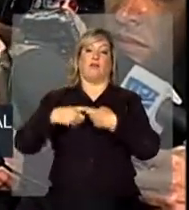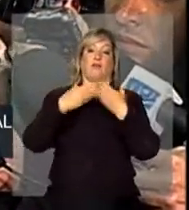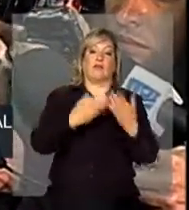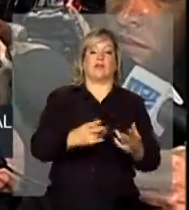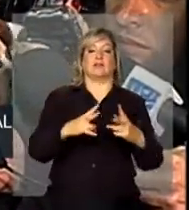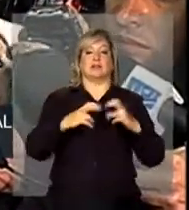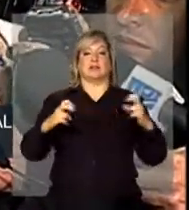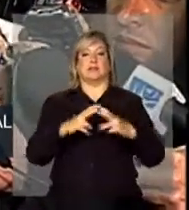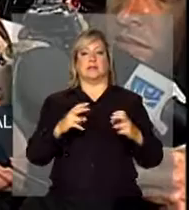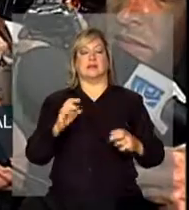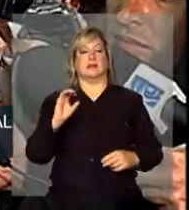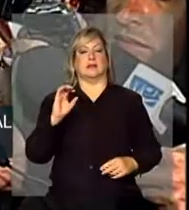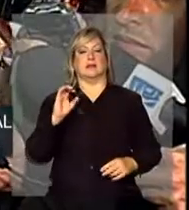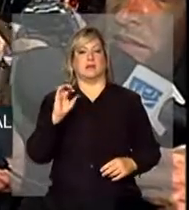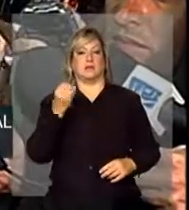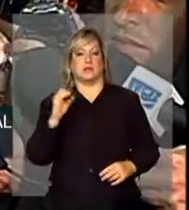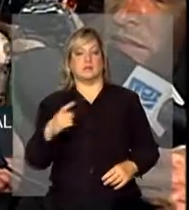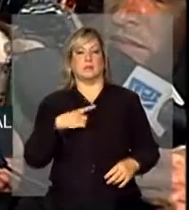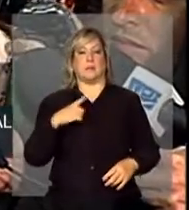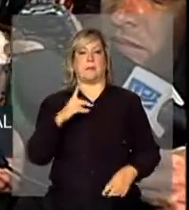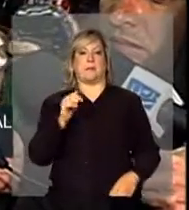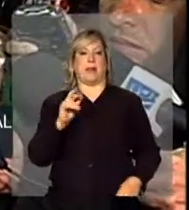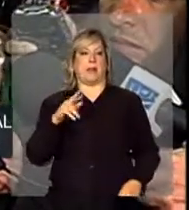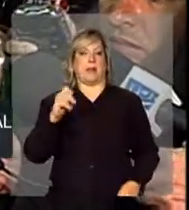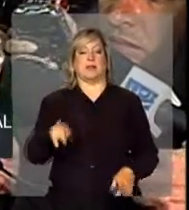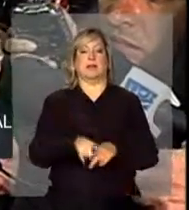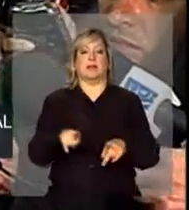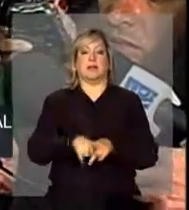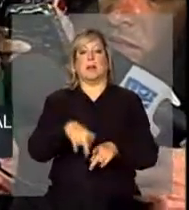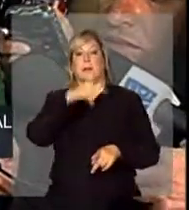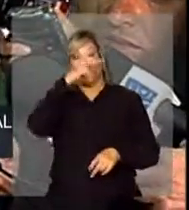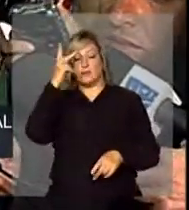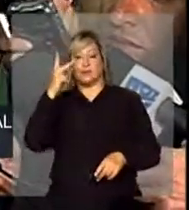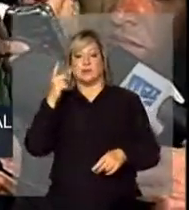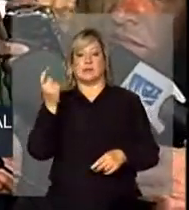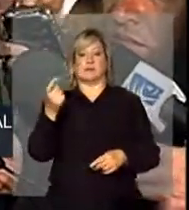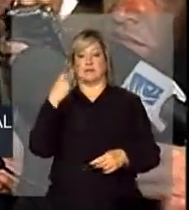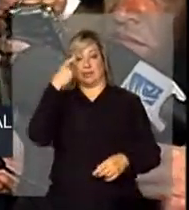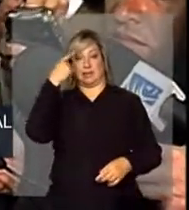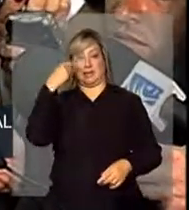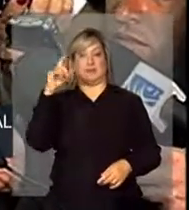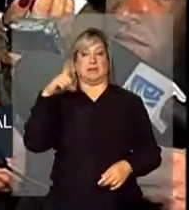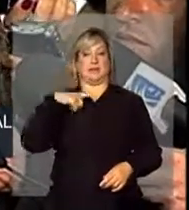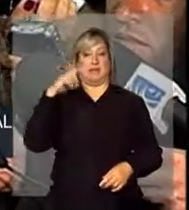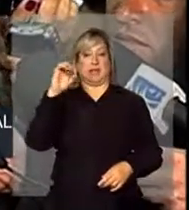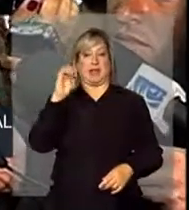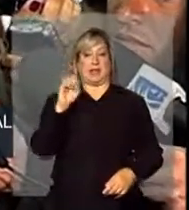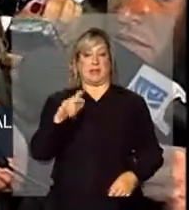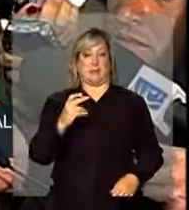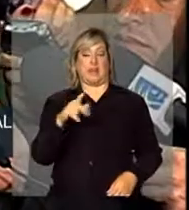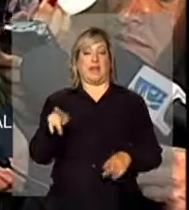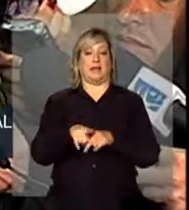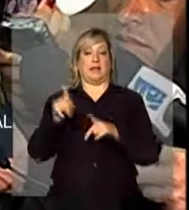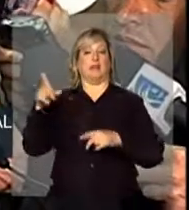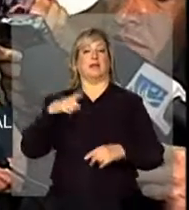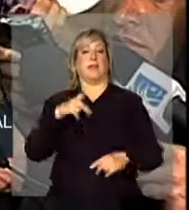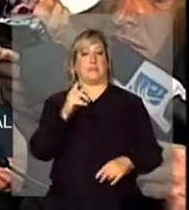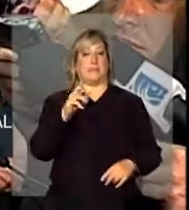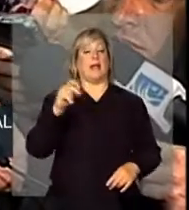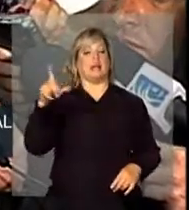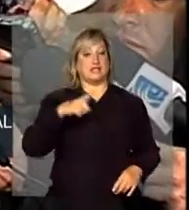e Paraná. São as mulheres que voltaram da Espanha. No Pará também nós tínhamos uma travesti também que tinha